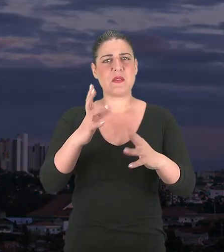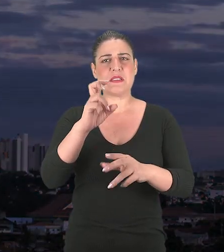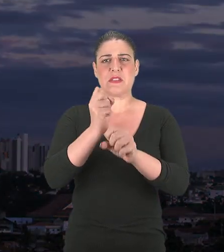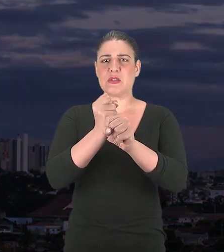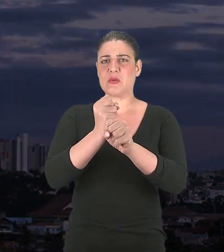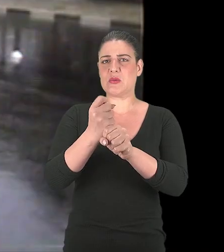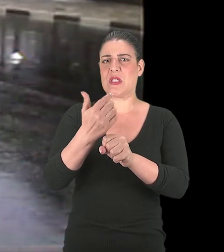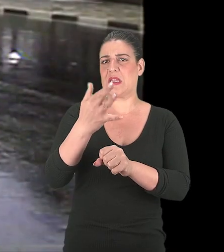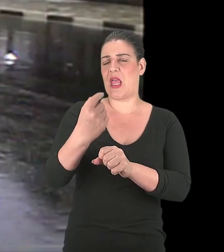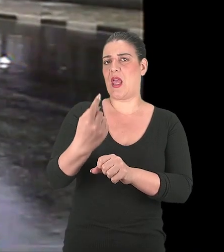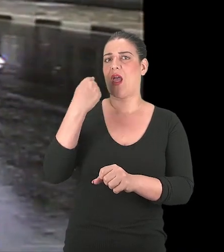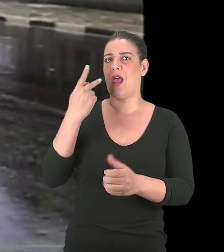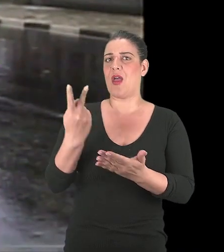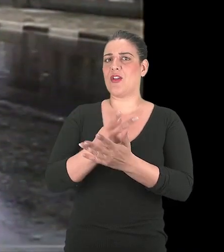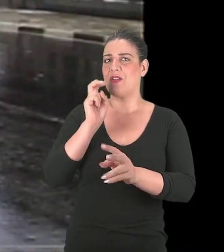10 anos.